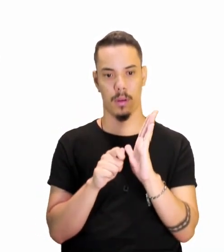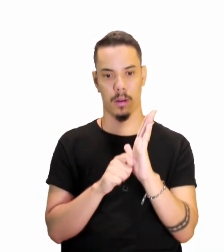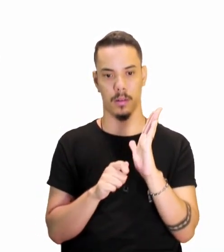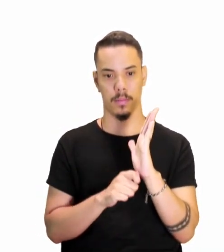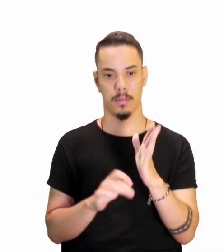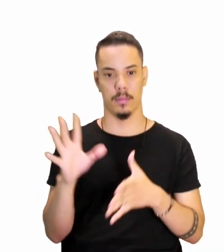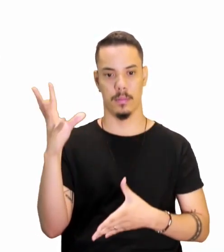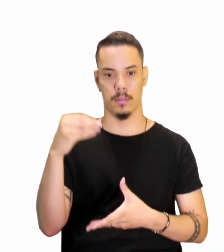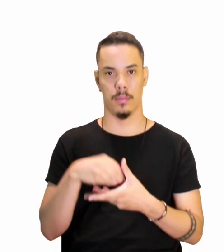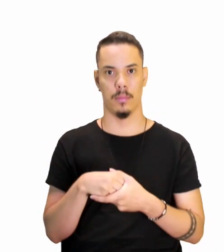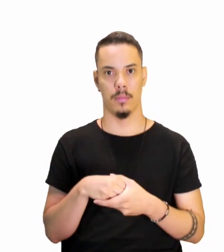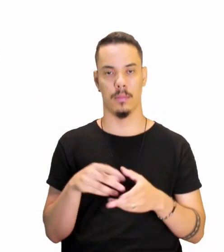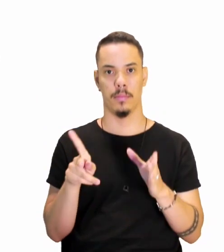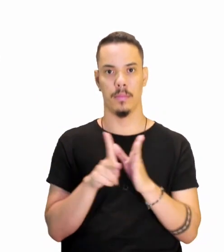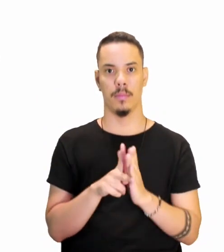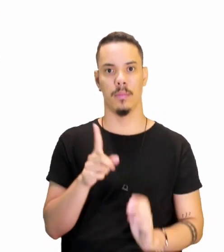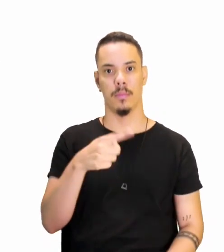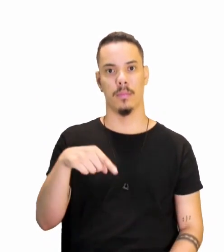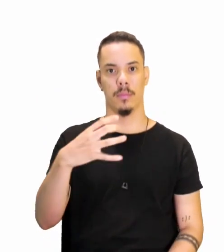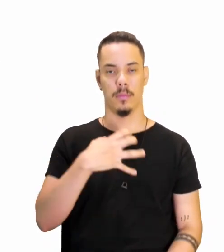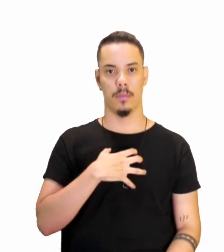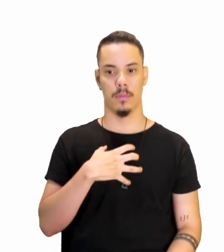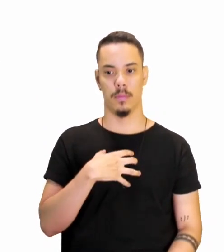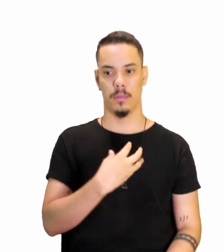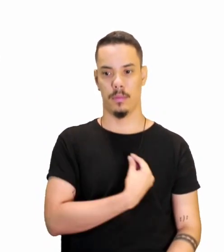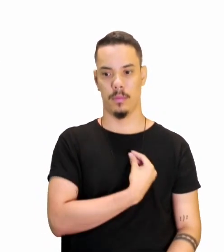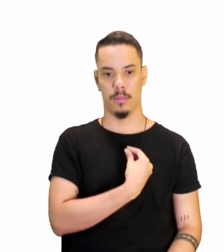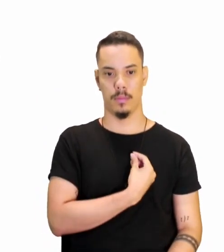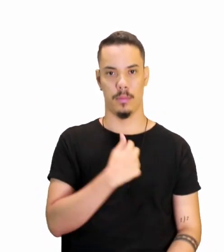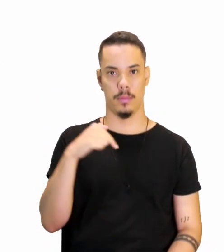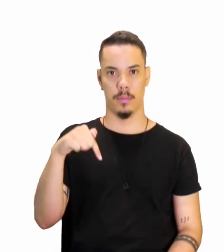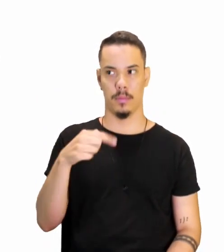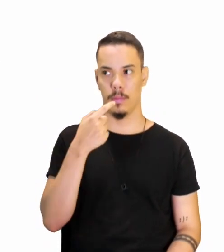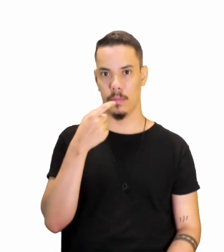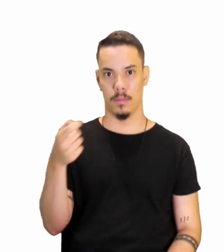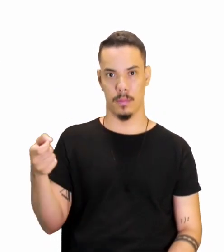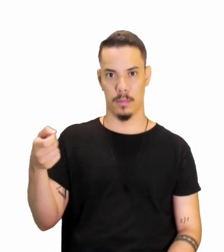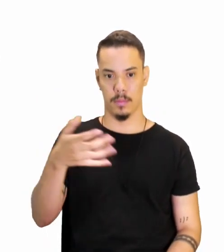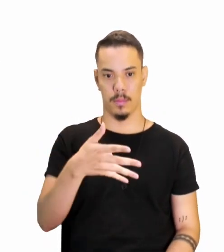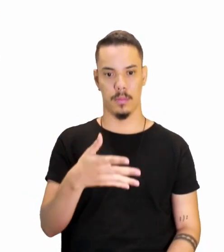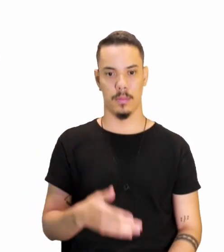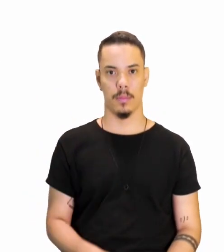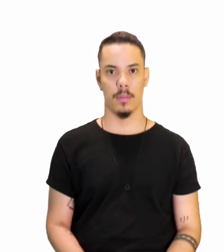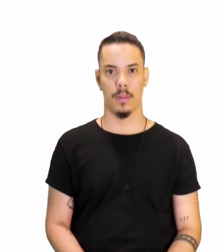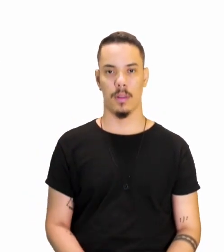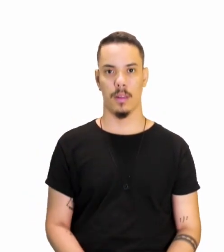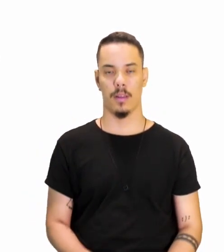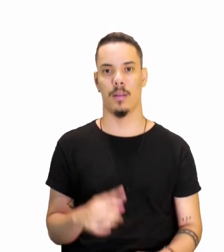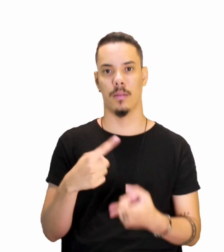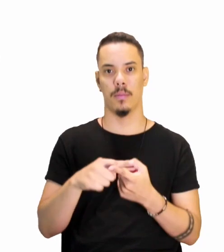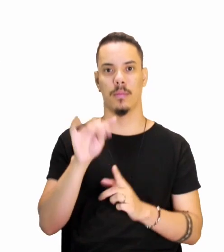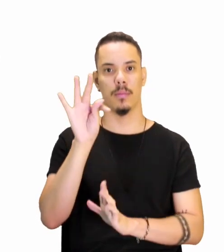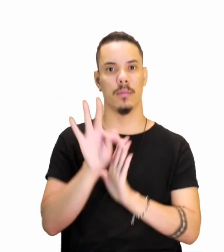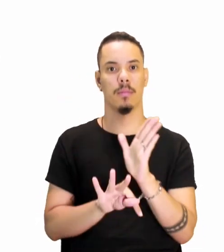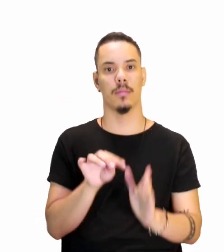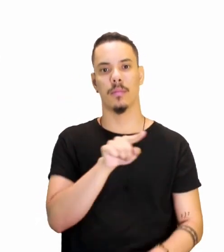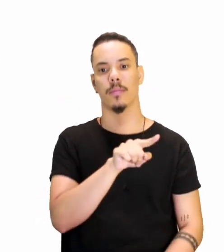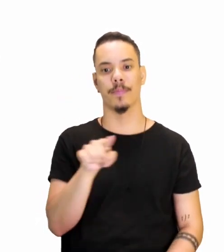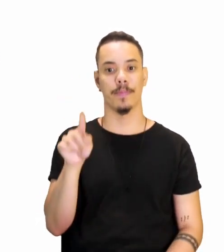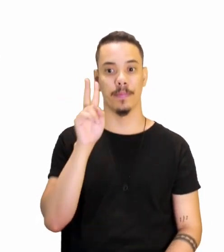reescreva-o na forma vigente, do jeito que está agora, na atualidade. Tanto que esse texto aí você percebeu que é